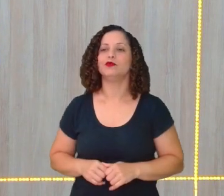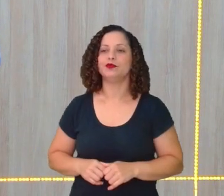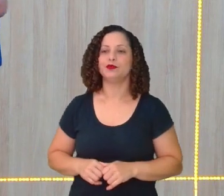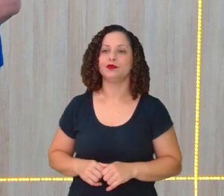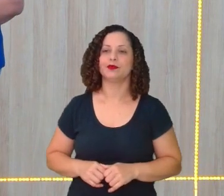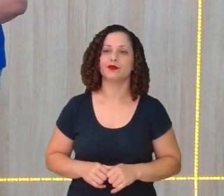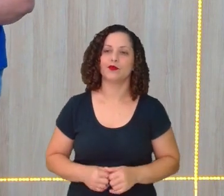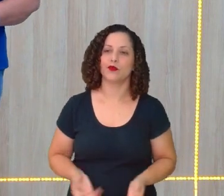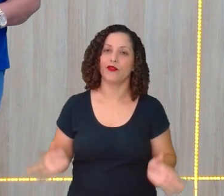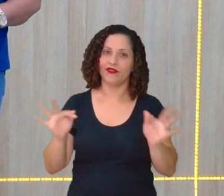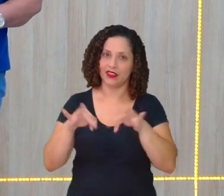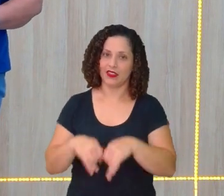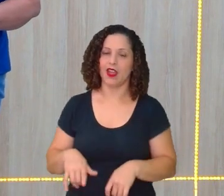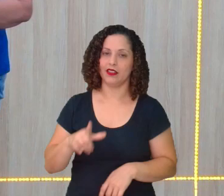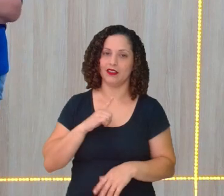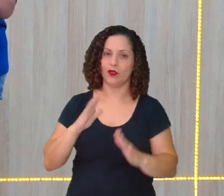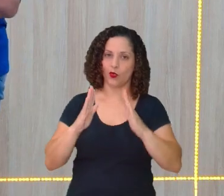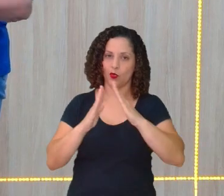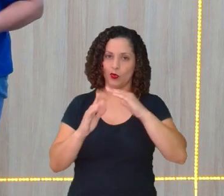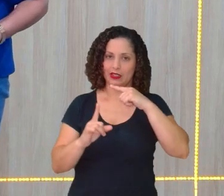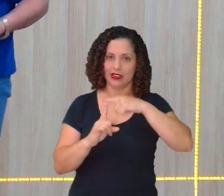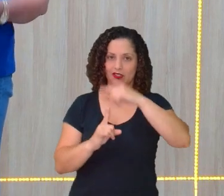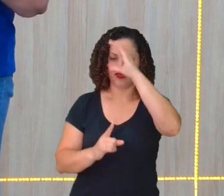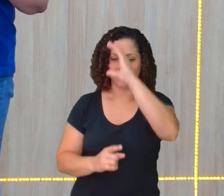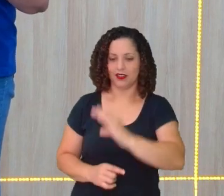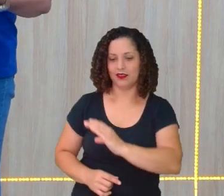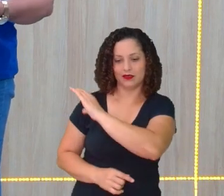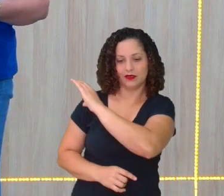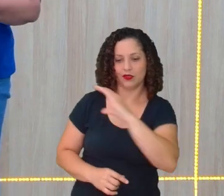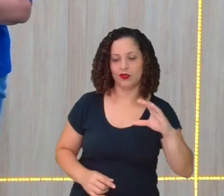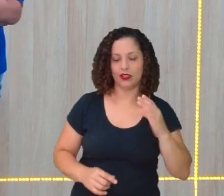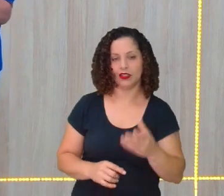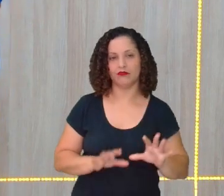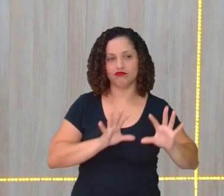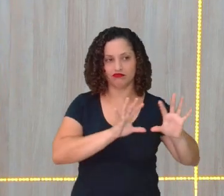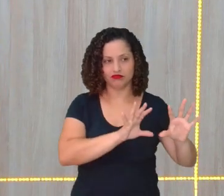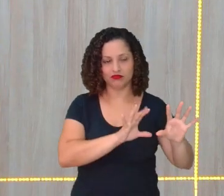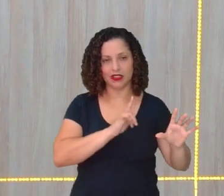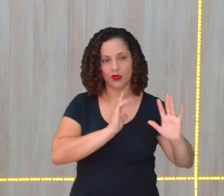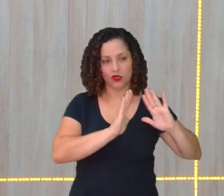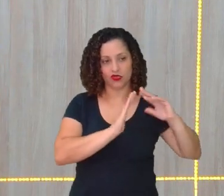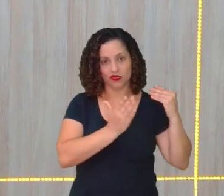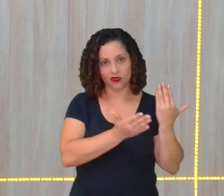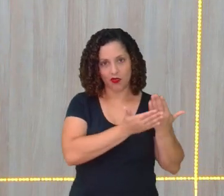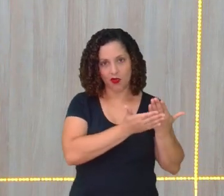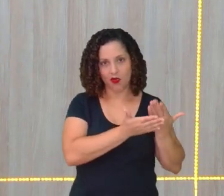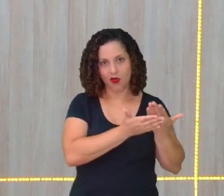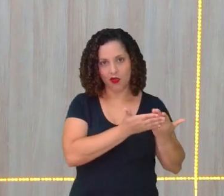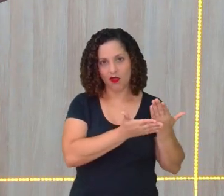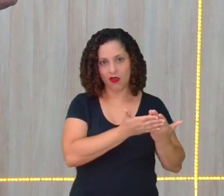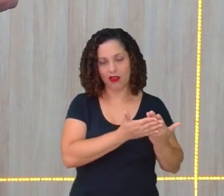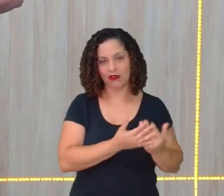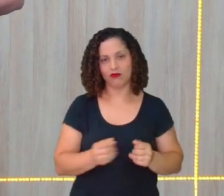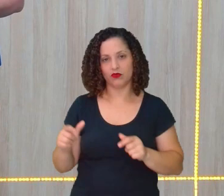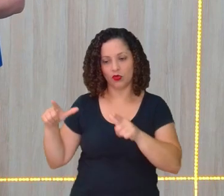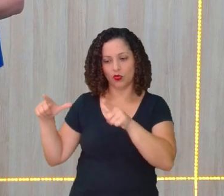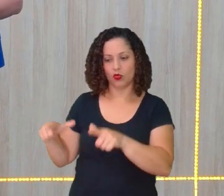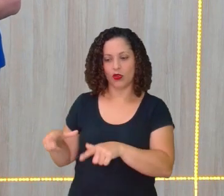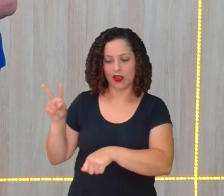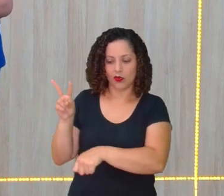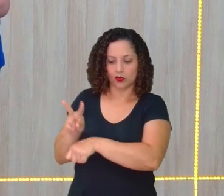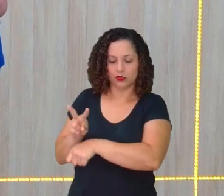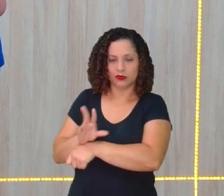final tem uma igreja católica, uma escola, tem também a questão aí de creches em torno